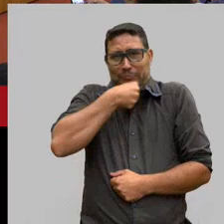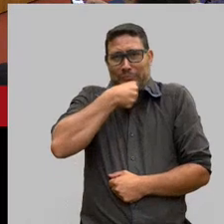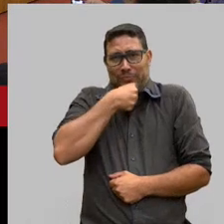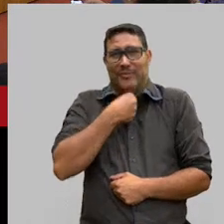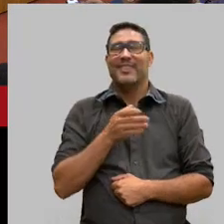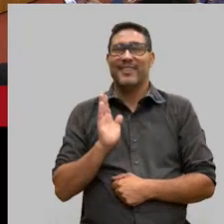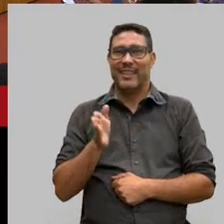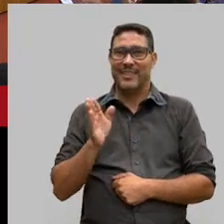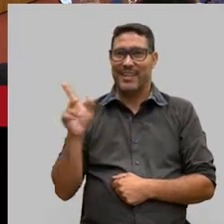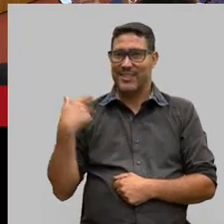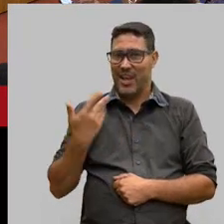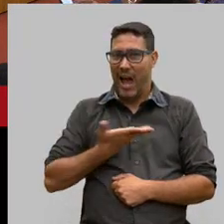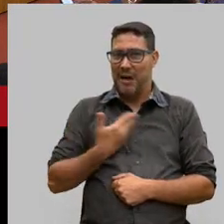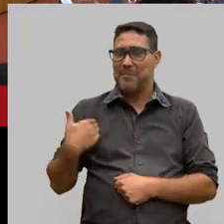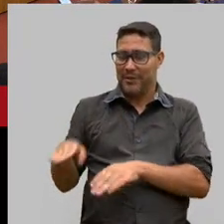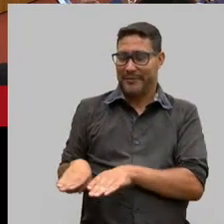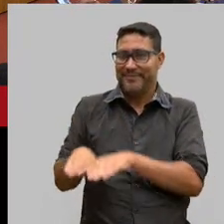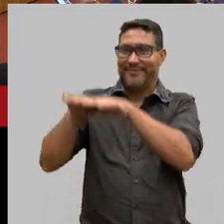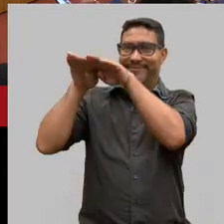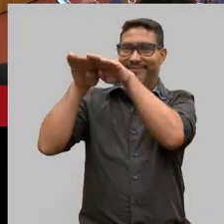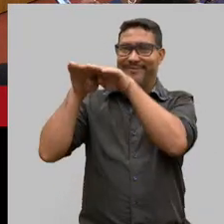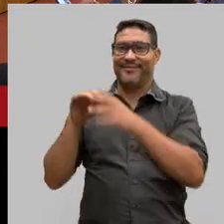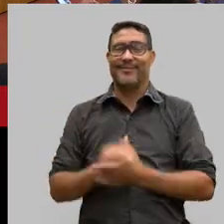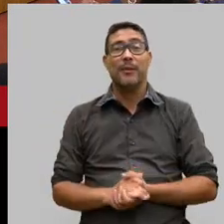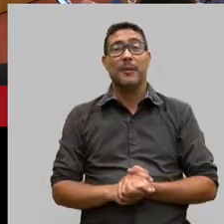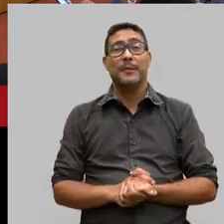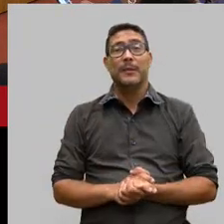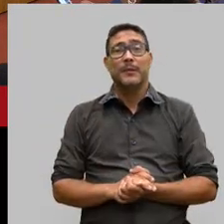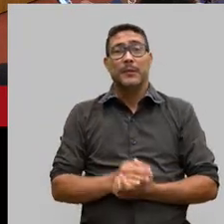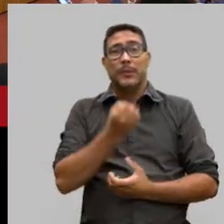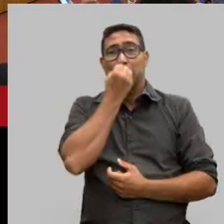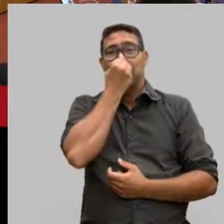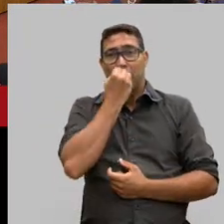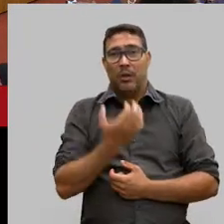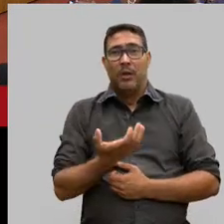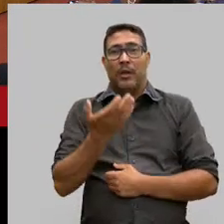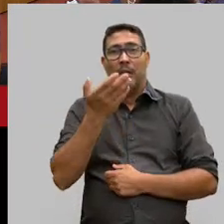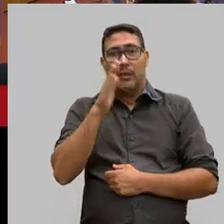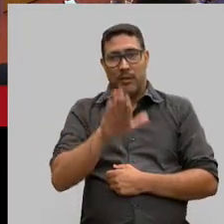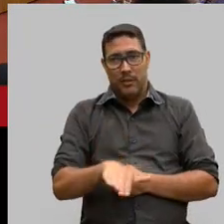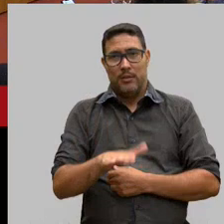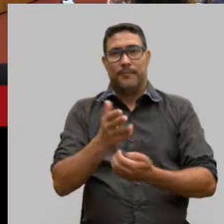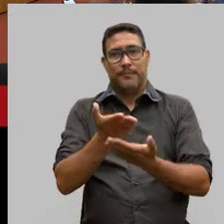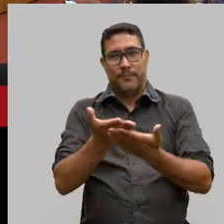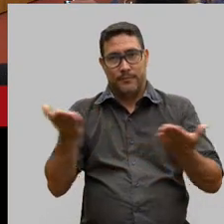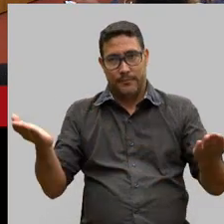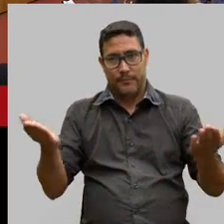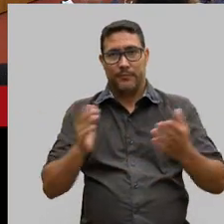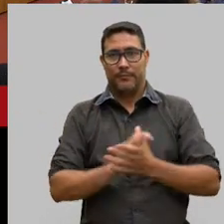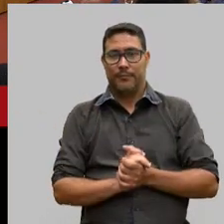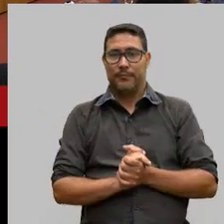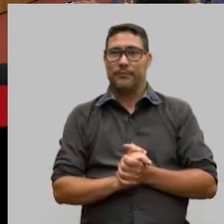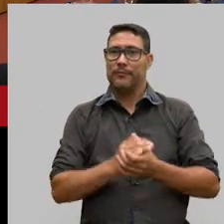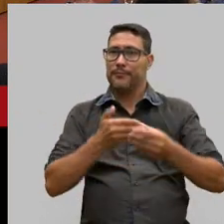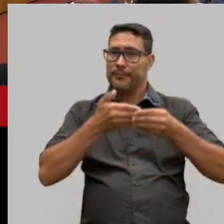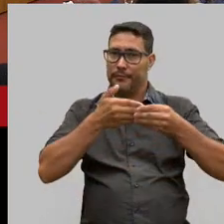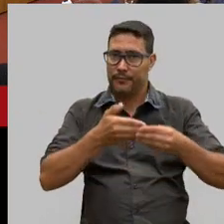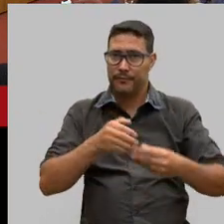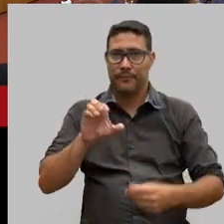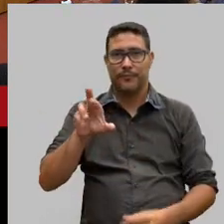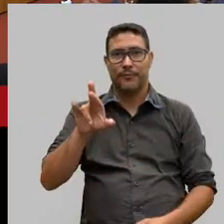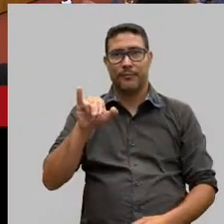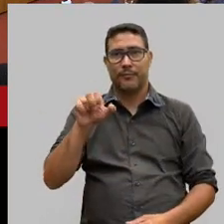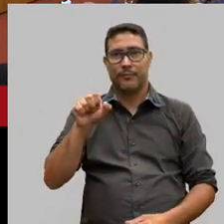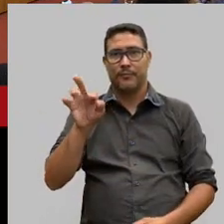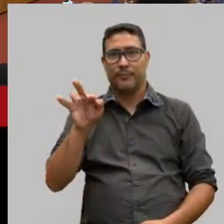verdade e boa tarde a todos e cumprimento o Cristiano aqui a cumprimentar